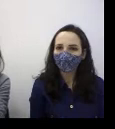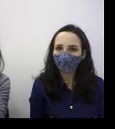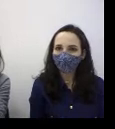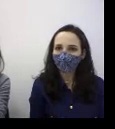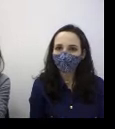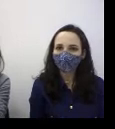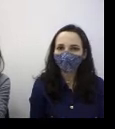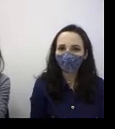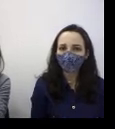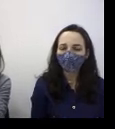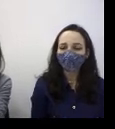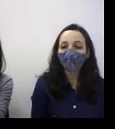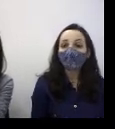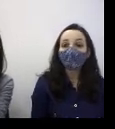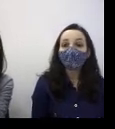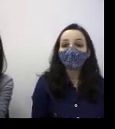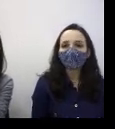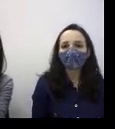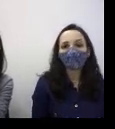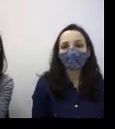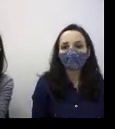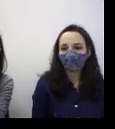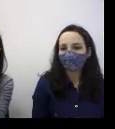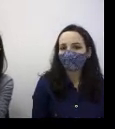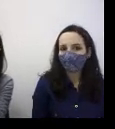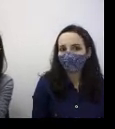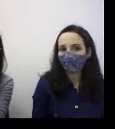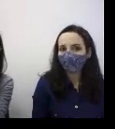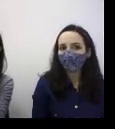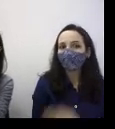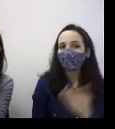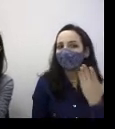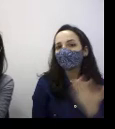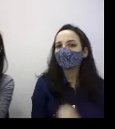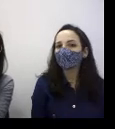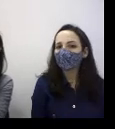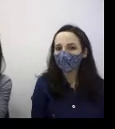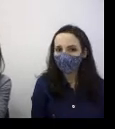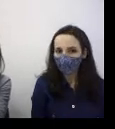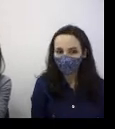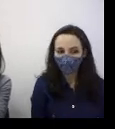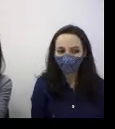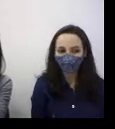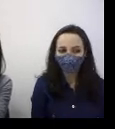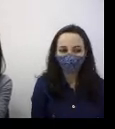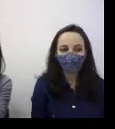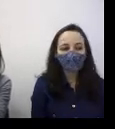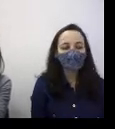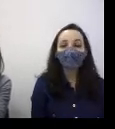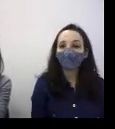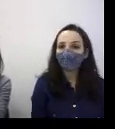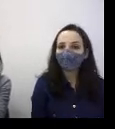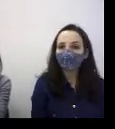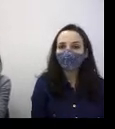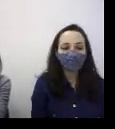filme muito gostoso para assistir. E uma das lições também do filme é o papel da tristeza, né?